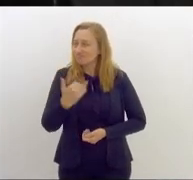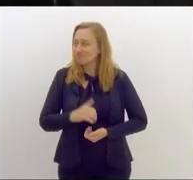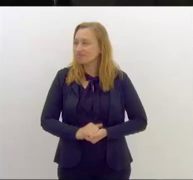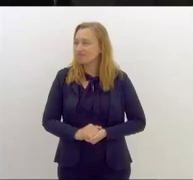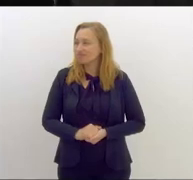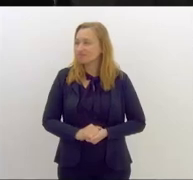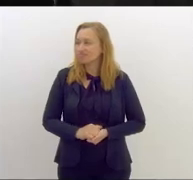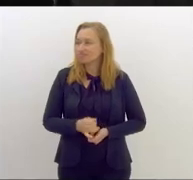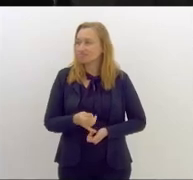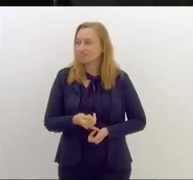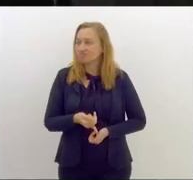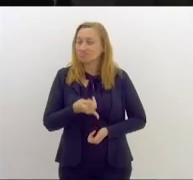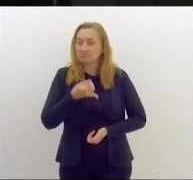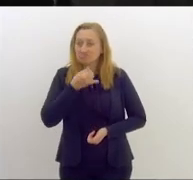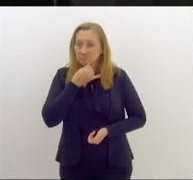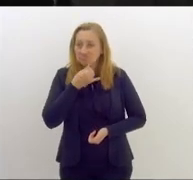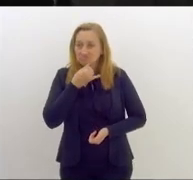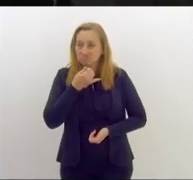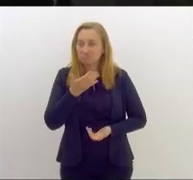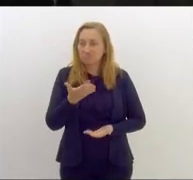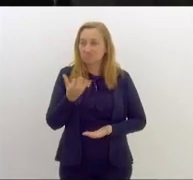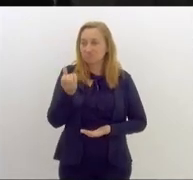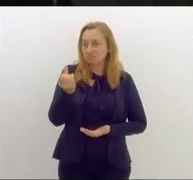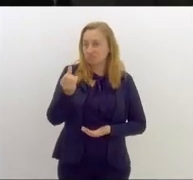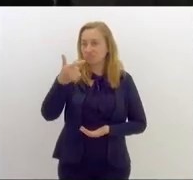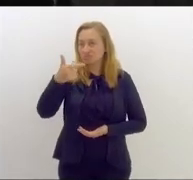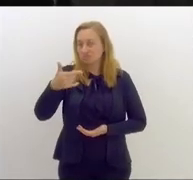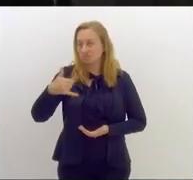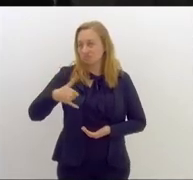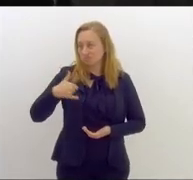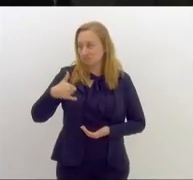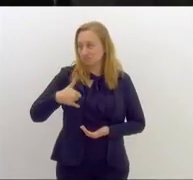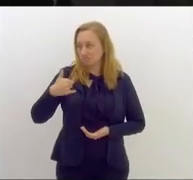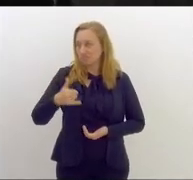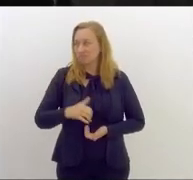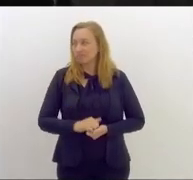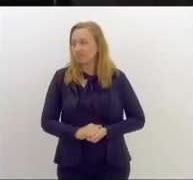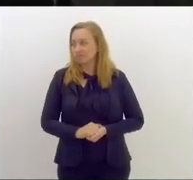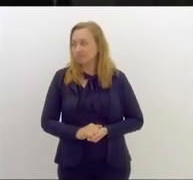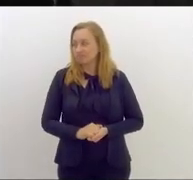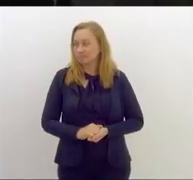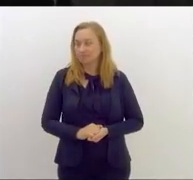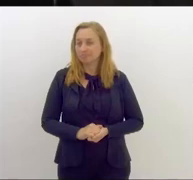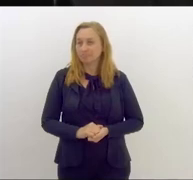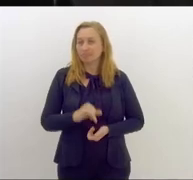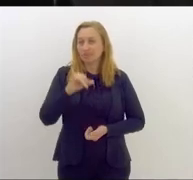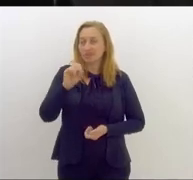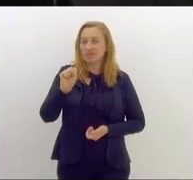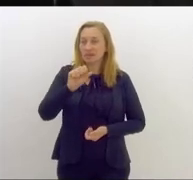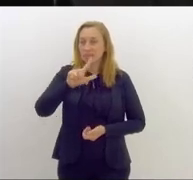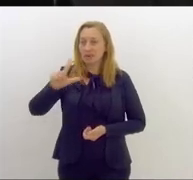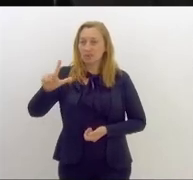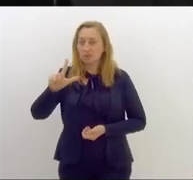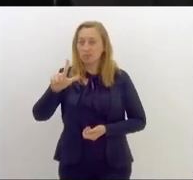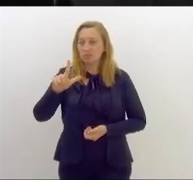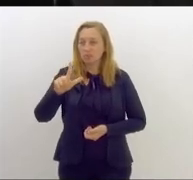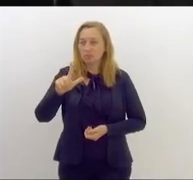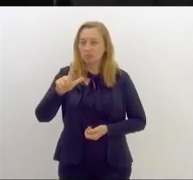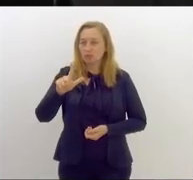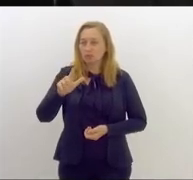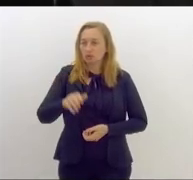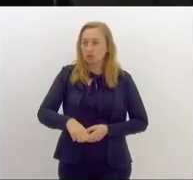súbita né apenas 62 anos da Isabel do vôlei como era